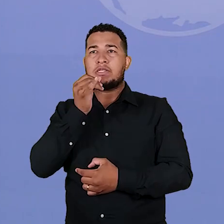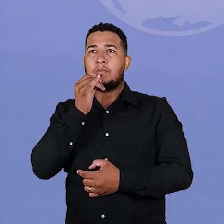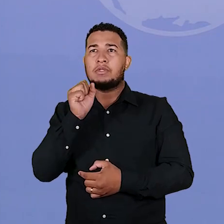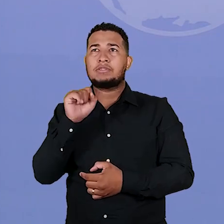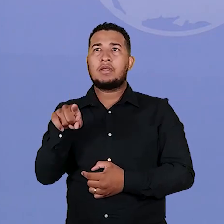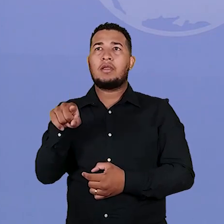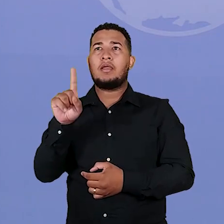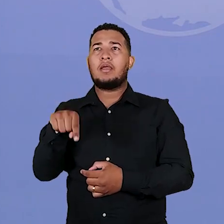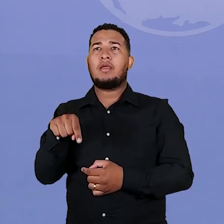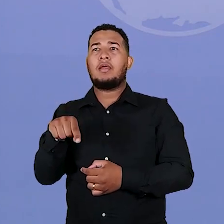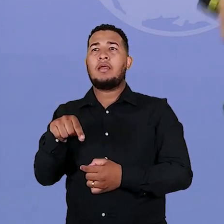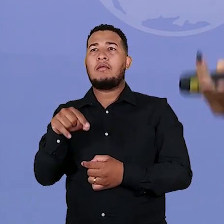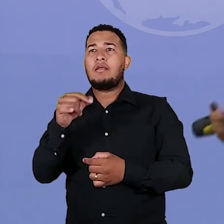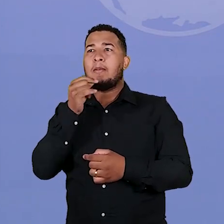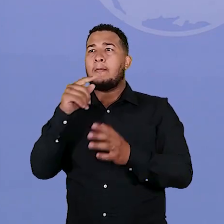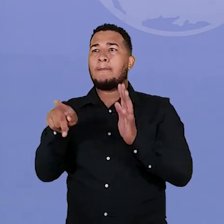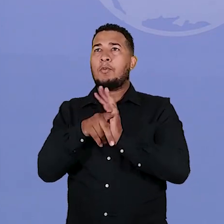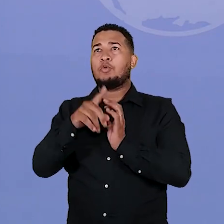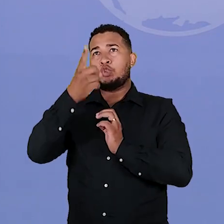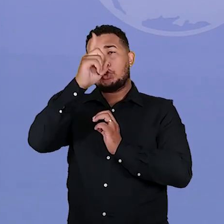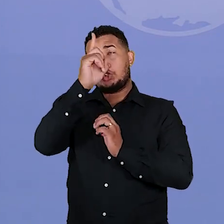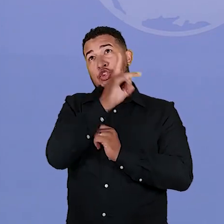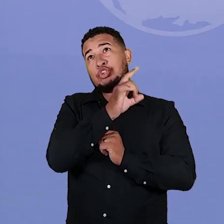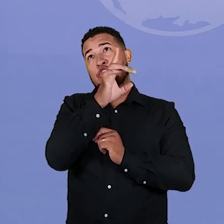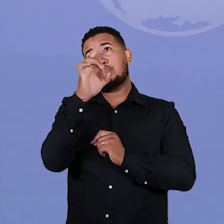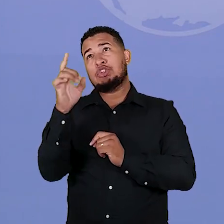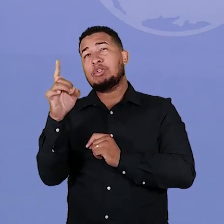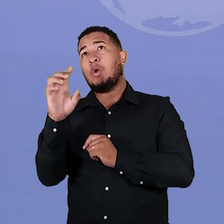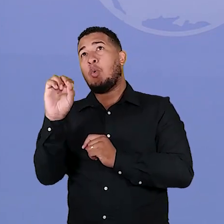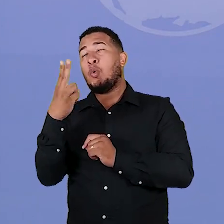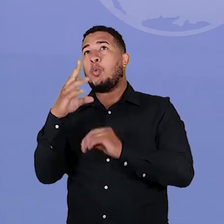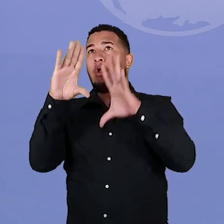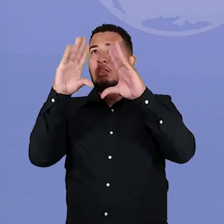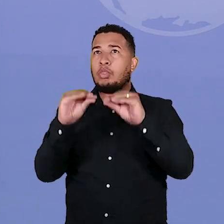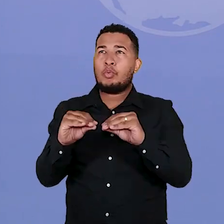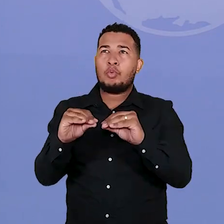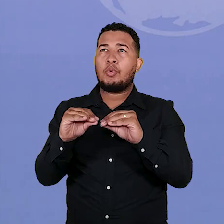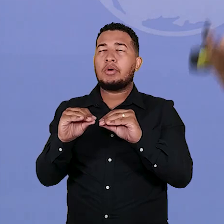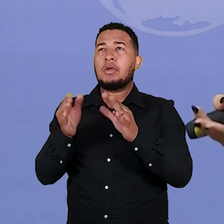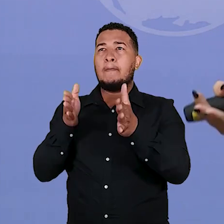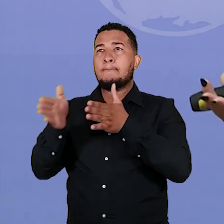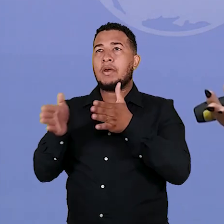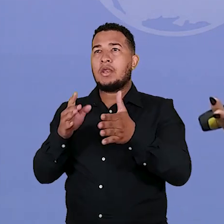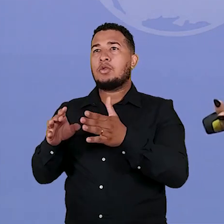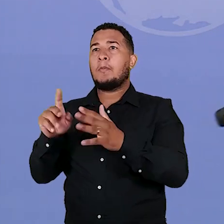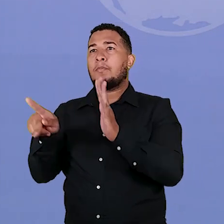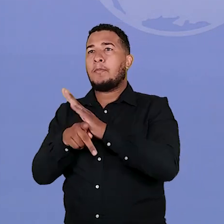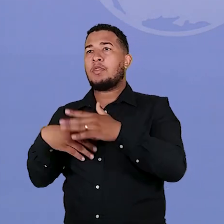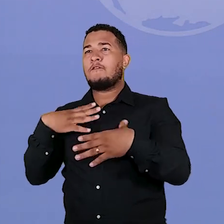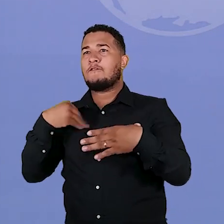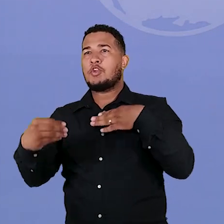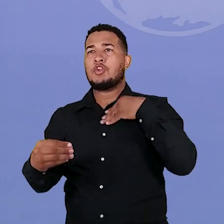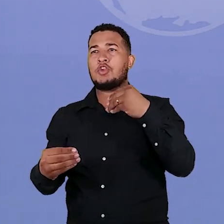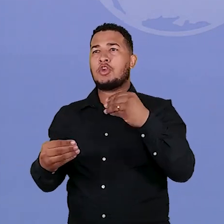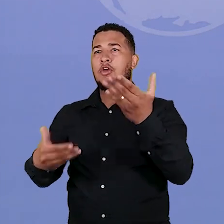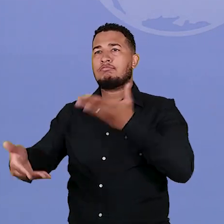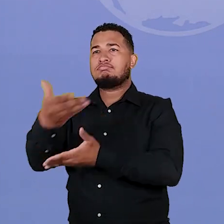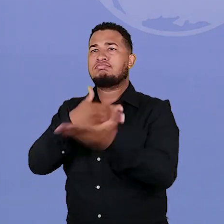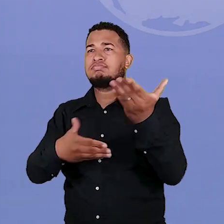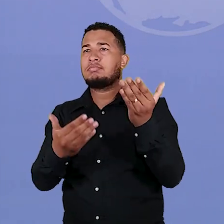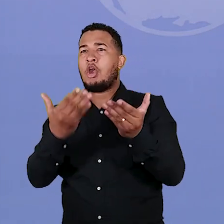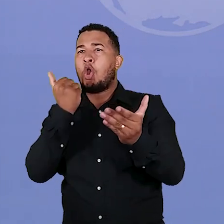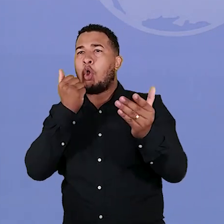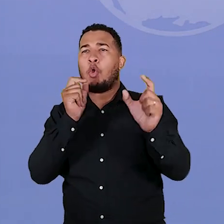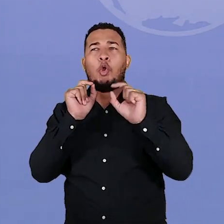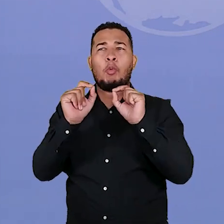Quando que ele acorda, se ele é notívago ou se ele é diurno, qual o período de reprodução dele, com quem que ele